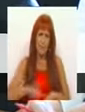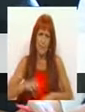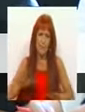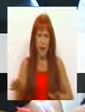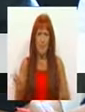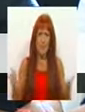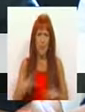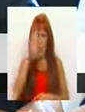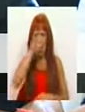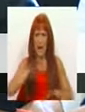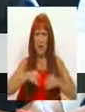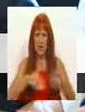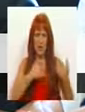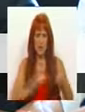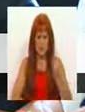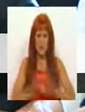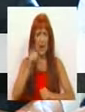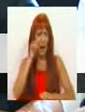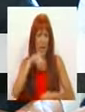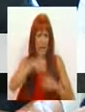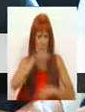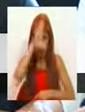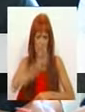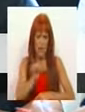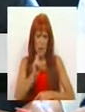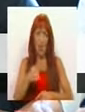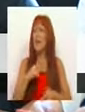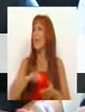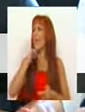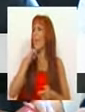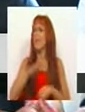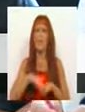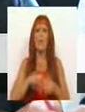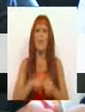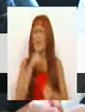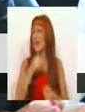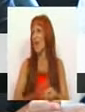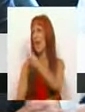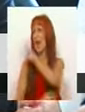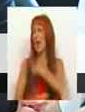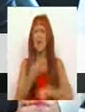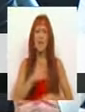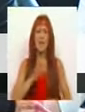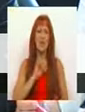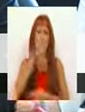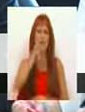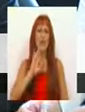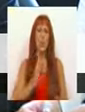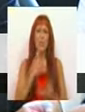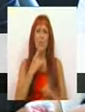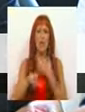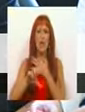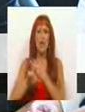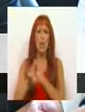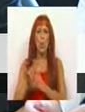de o Governo assumir as responsabilidades de quem governa e não de estar sistematicamente a fazer referências ao passado. Sr. Ministro, uma última questão sobre a